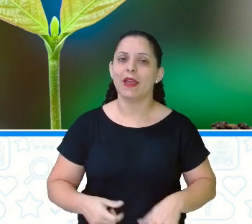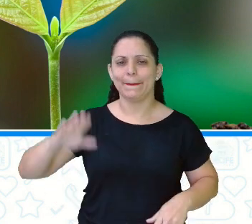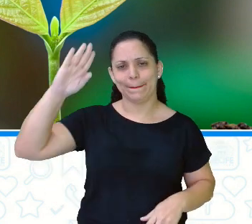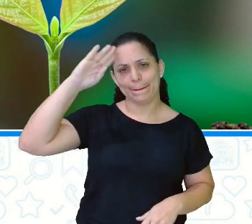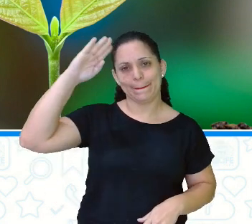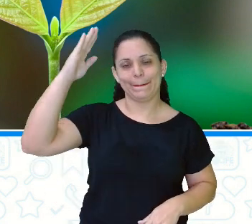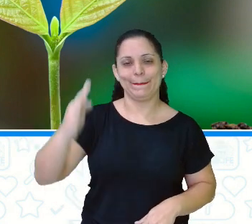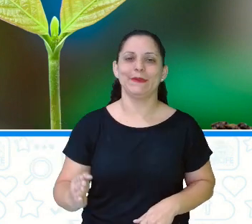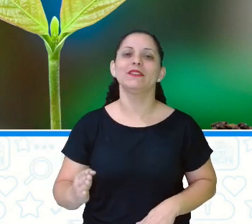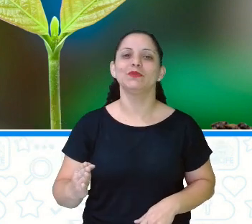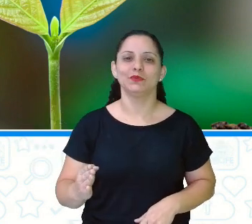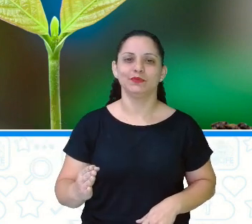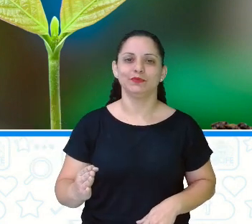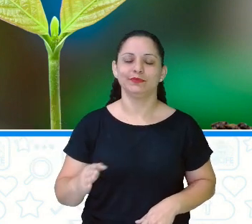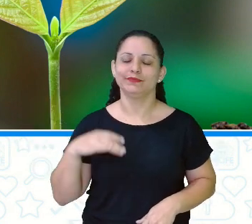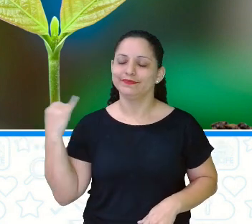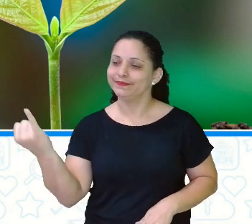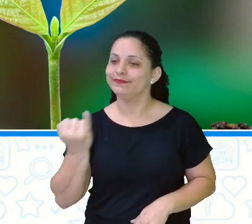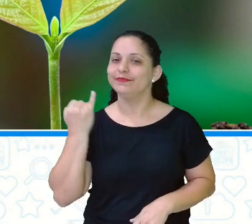principais princípios da